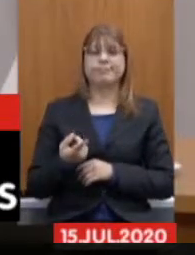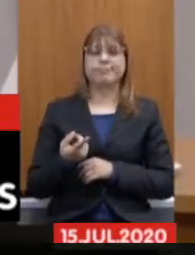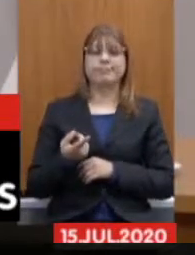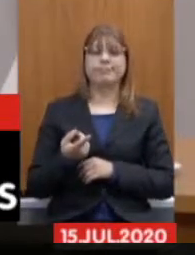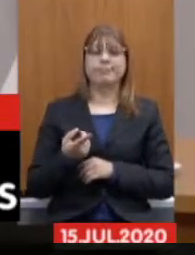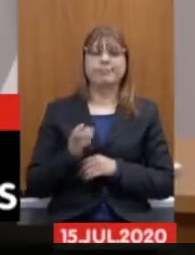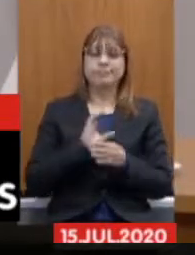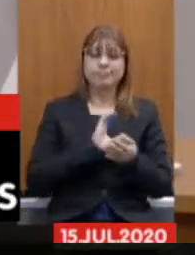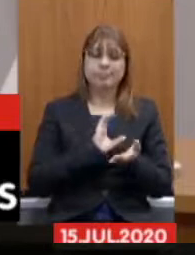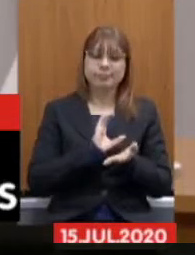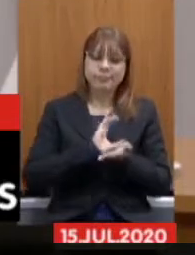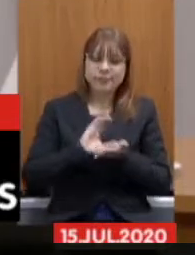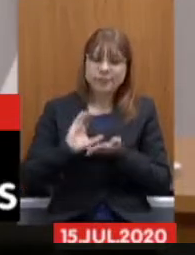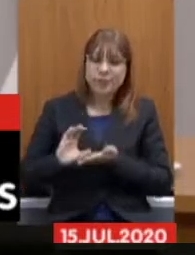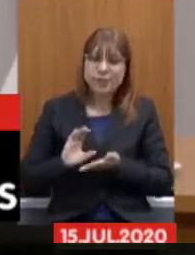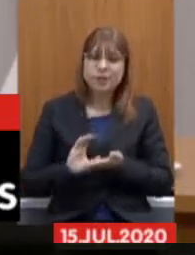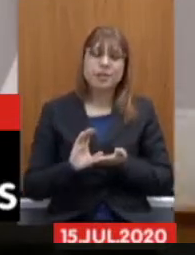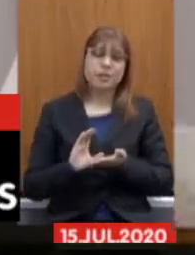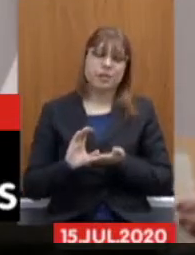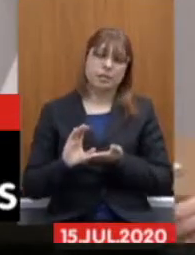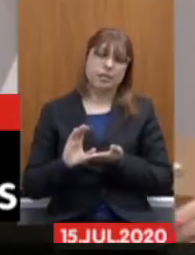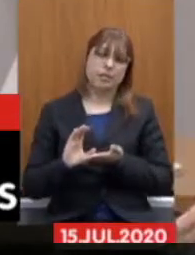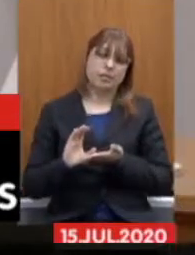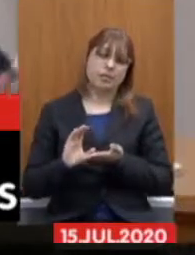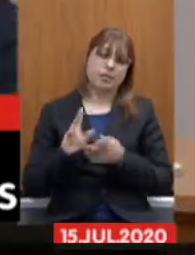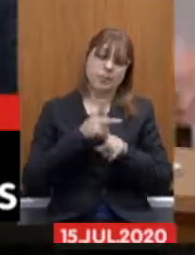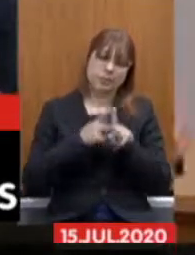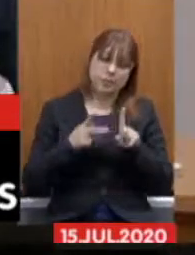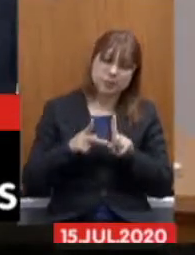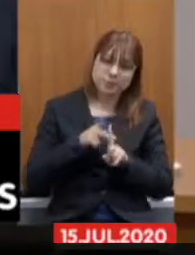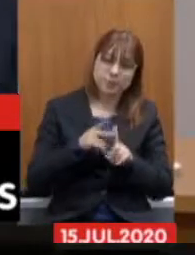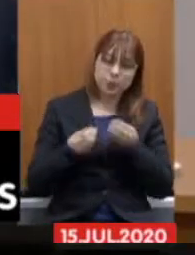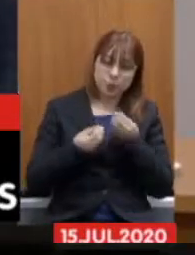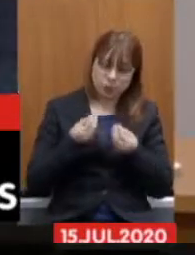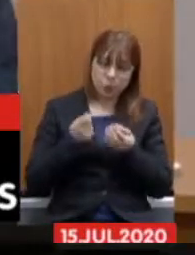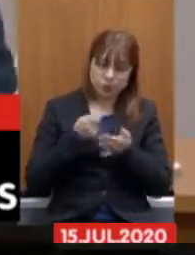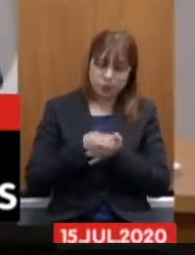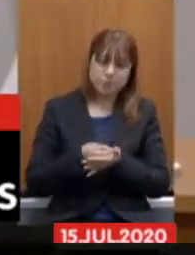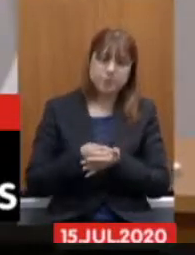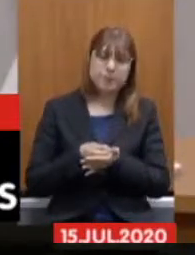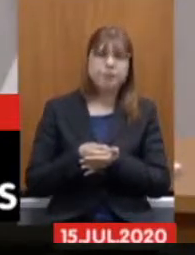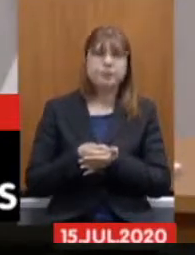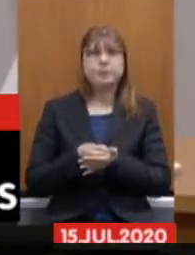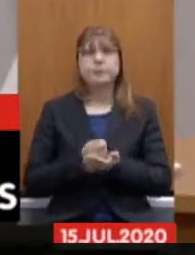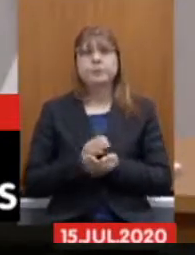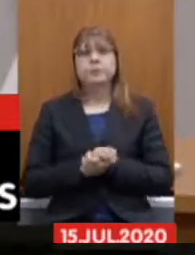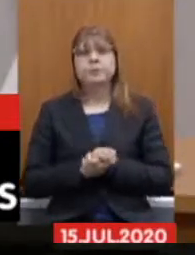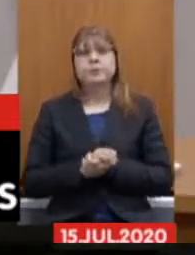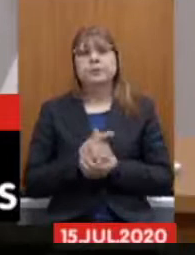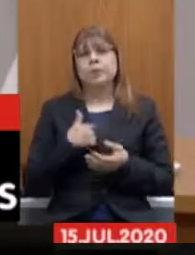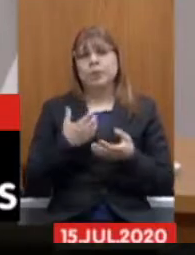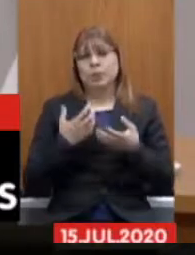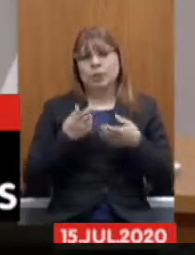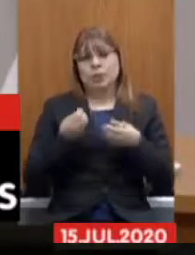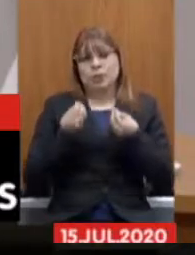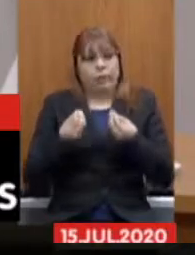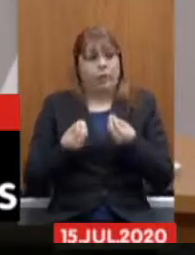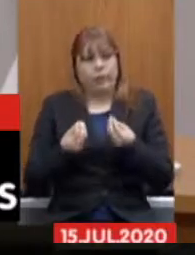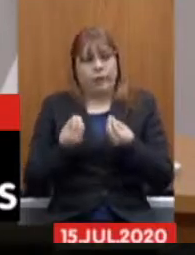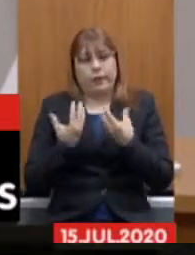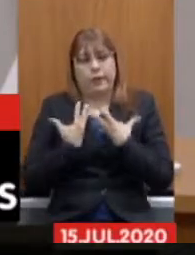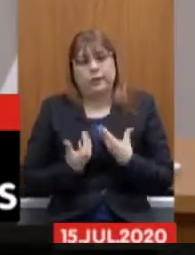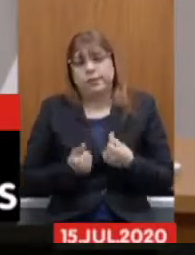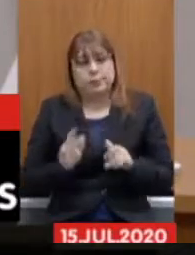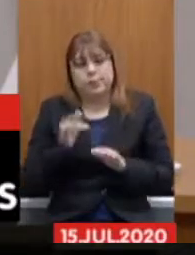e da forma como a gente encara essa contribuição previdenciária e não vou cansar os dias mas